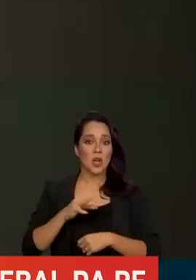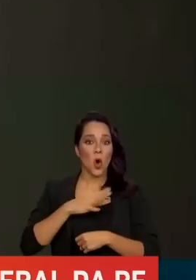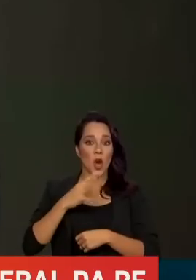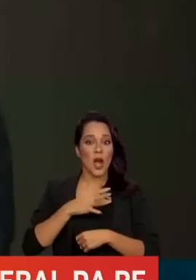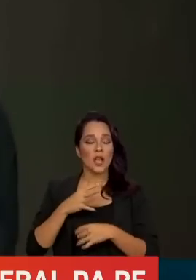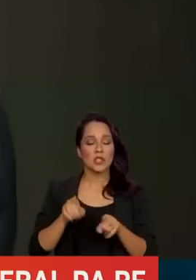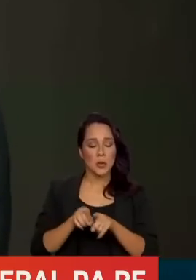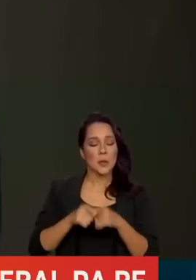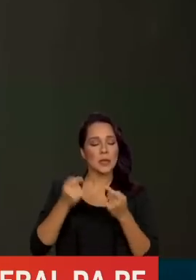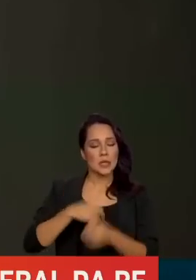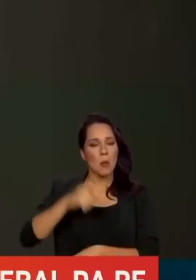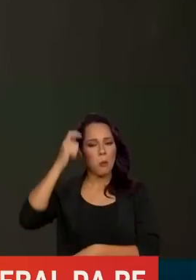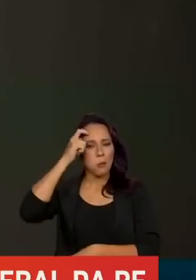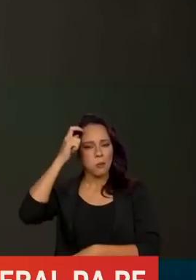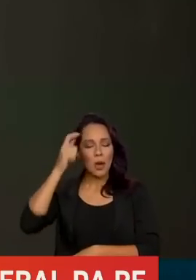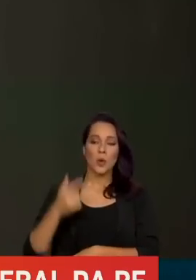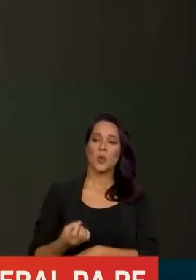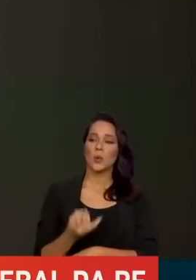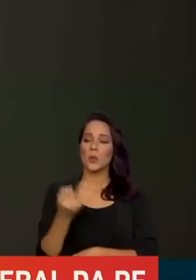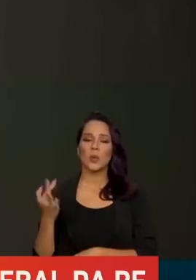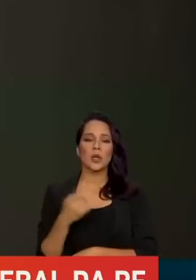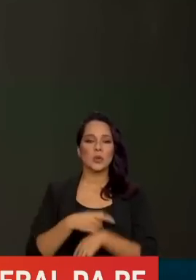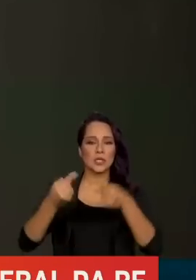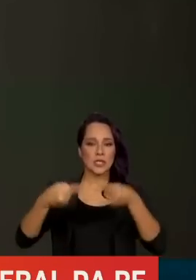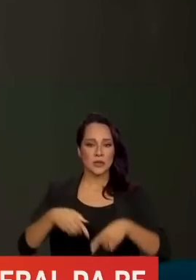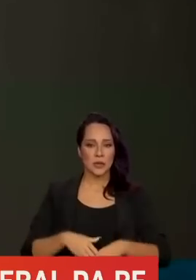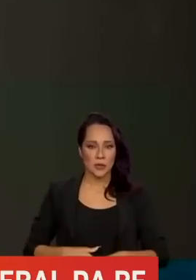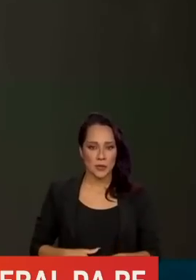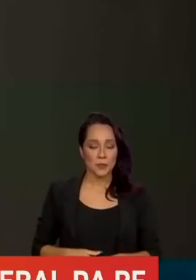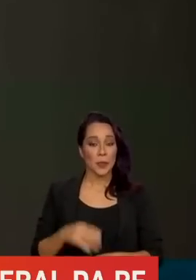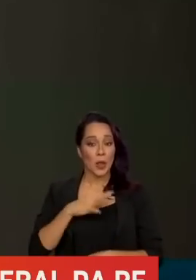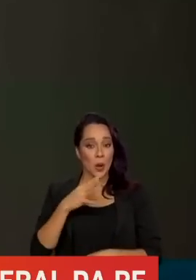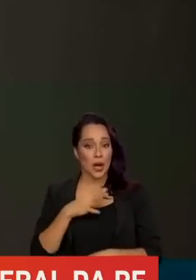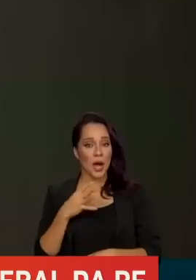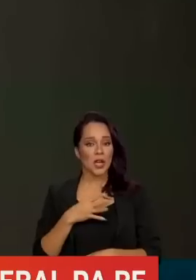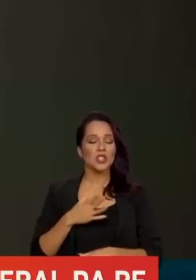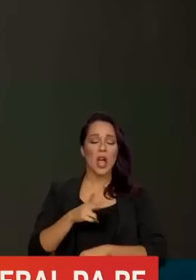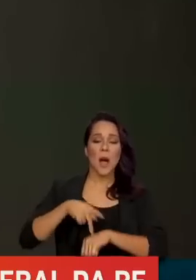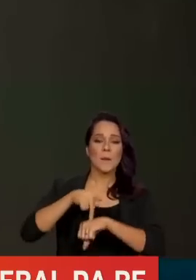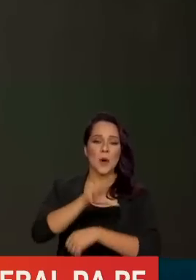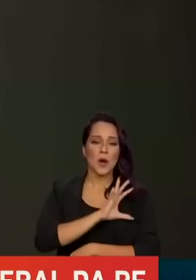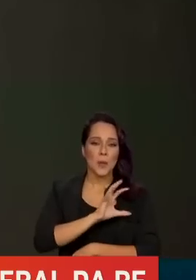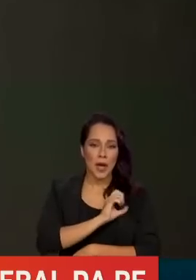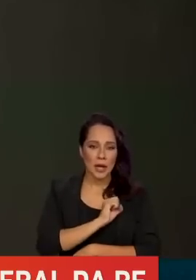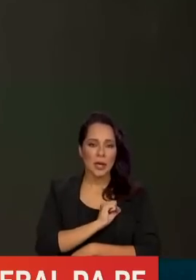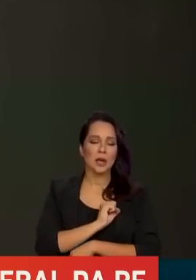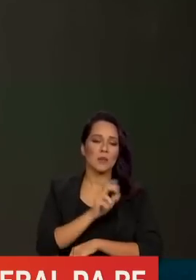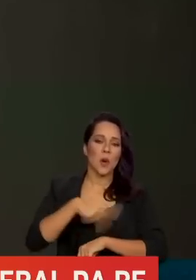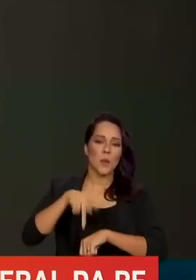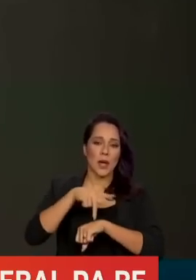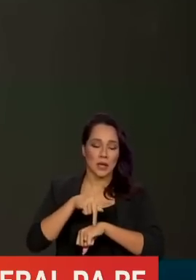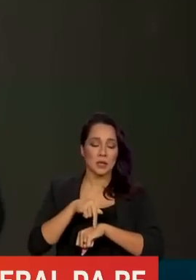discernimento quanto a magnitude dos Desafios coragem patriótica e coragem pessoal